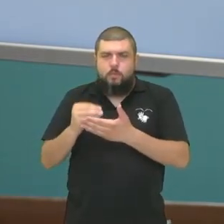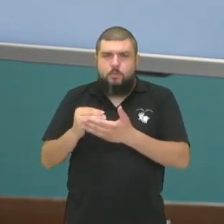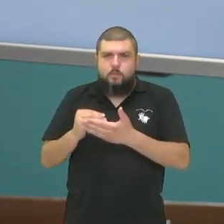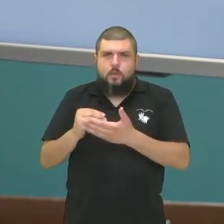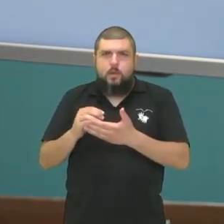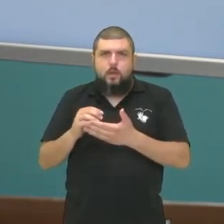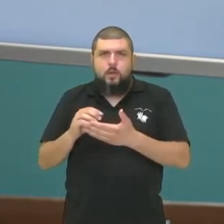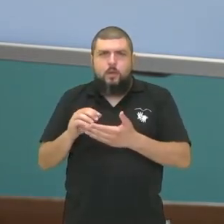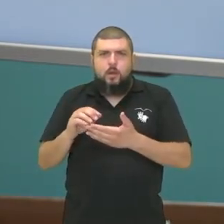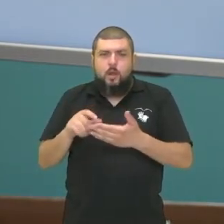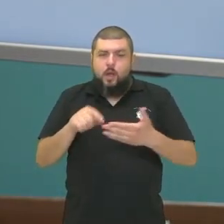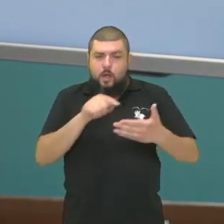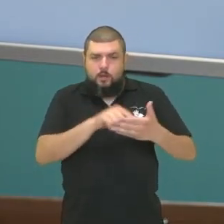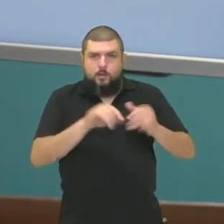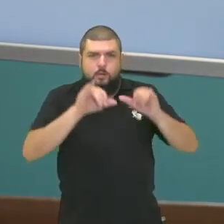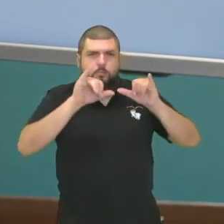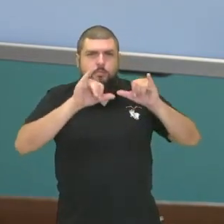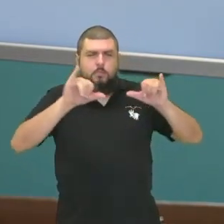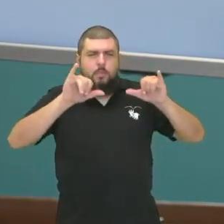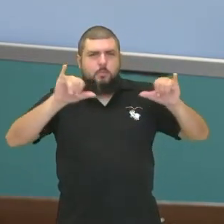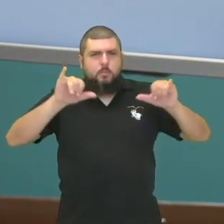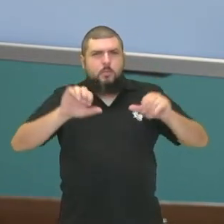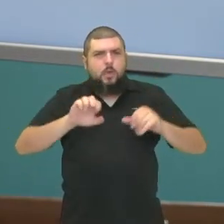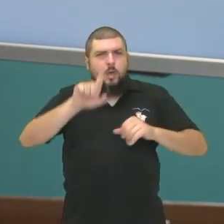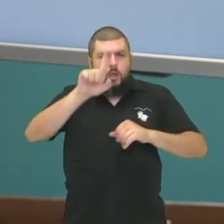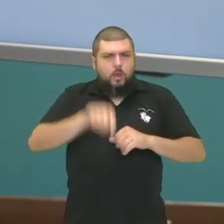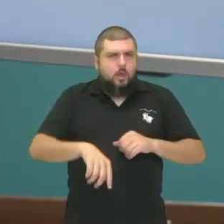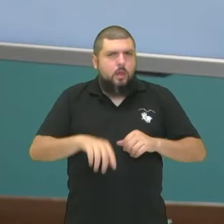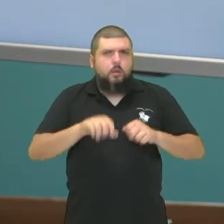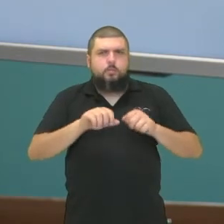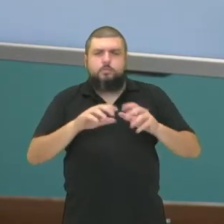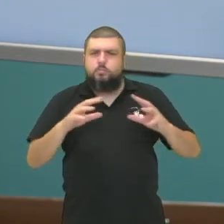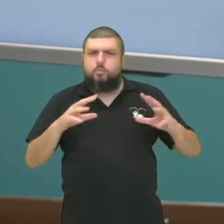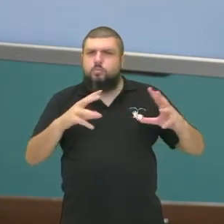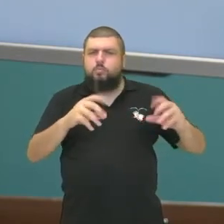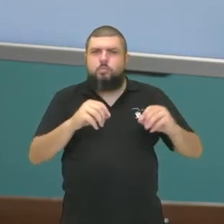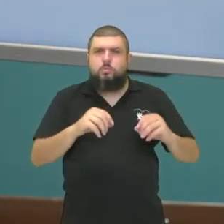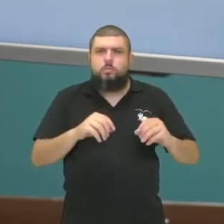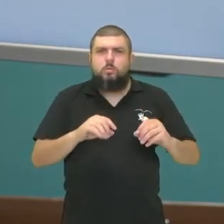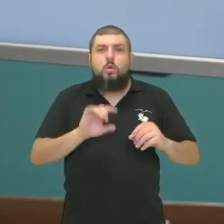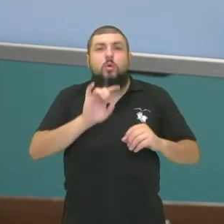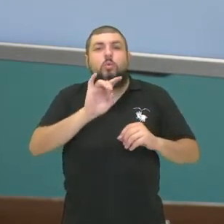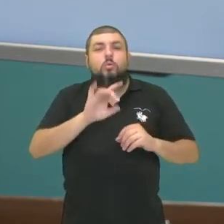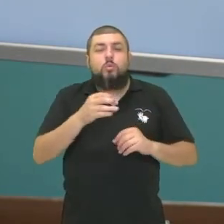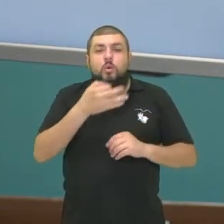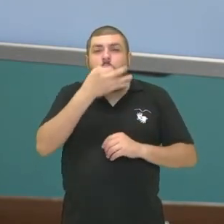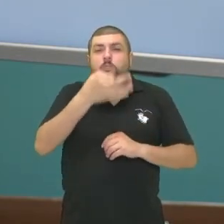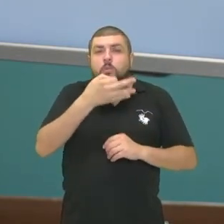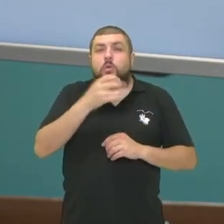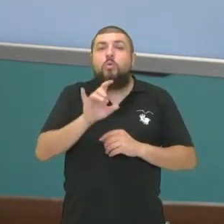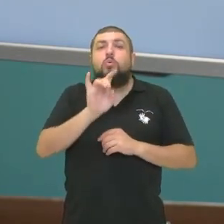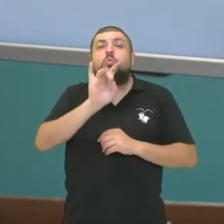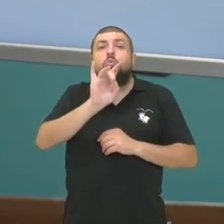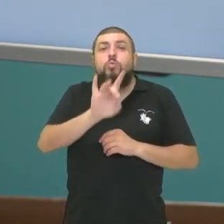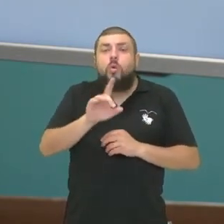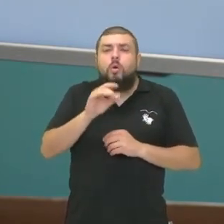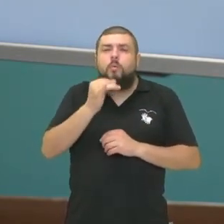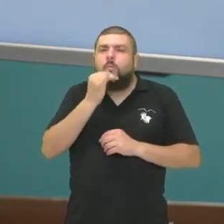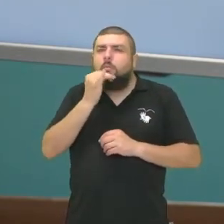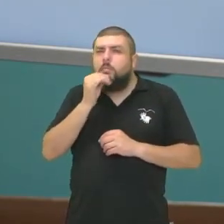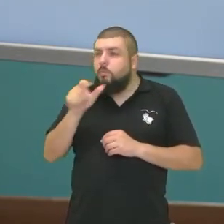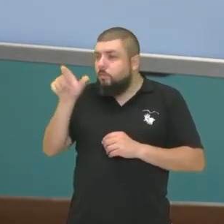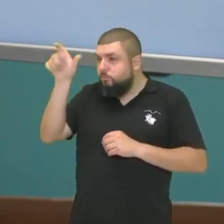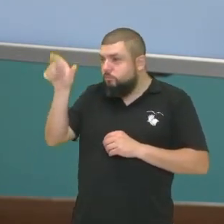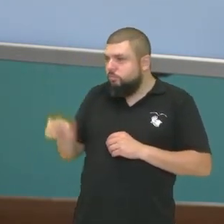ela é impessoal e objetiva, são dos entrevistados. Isso mesmo. Depoimentos de pessoas